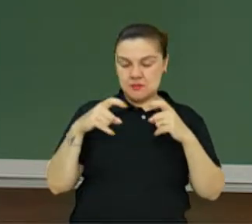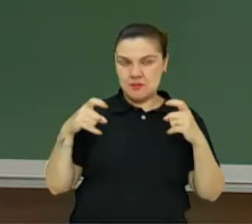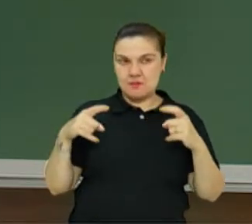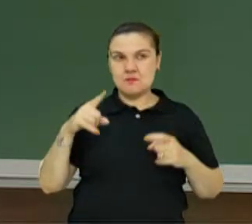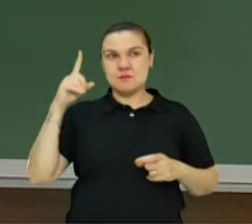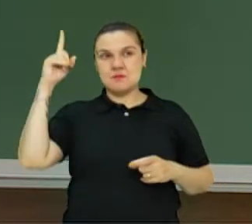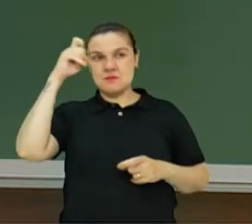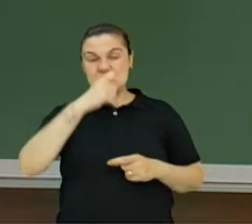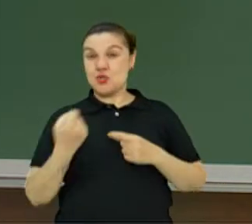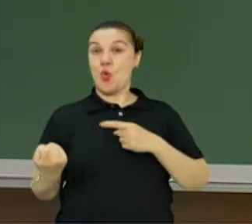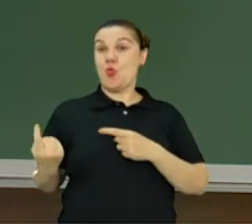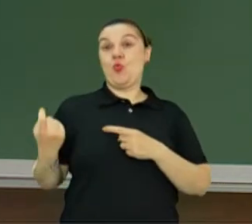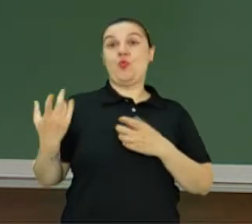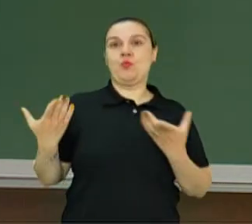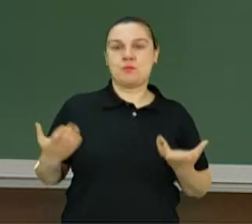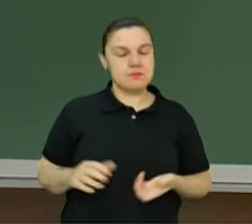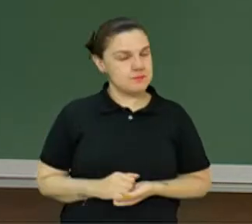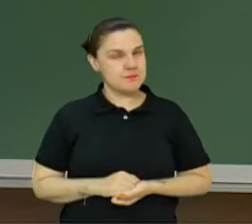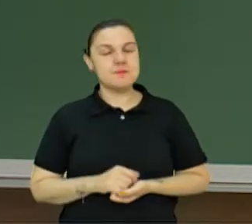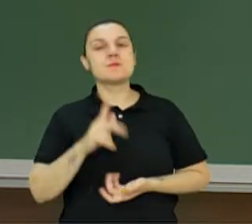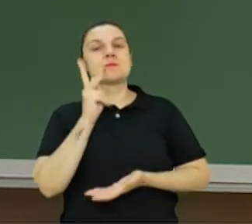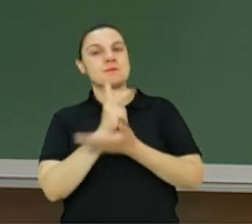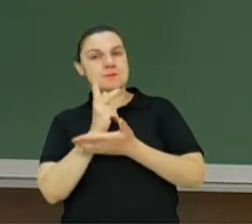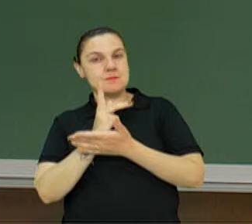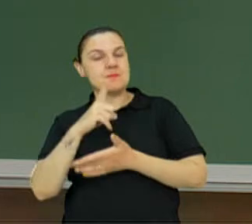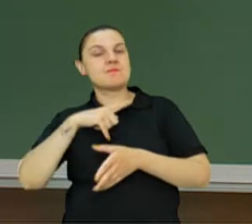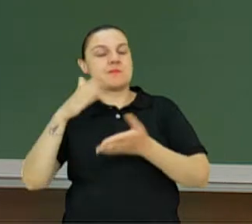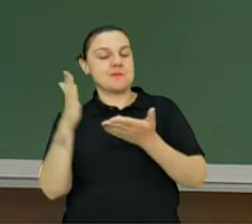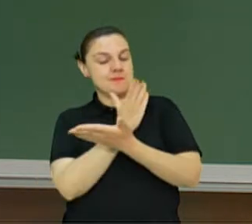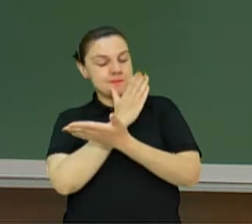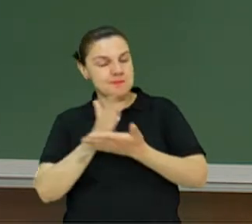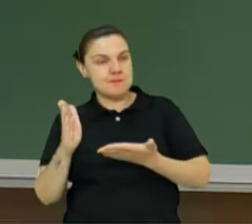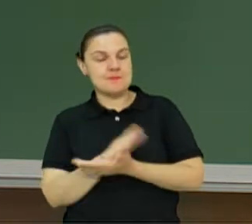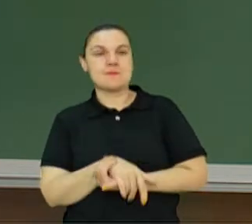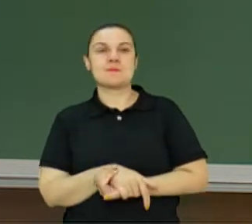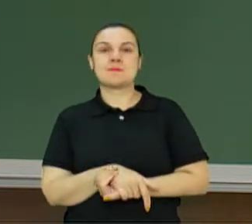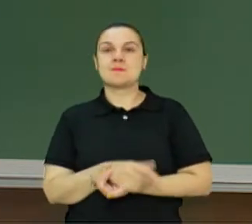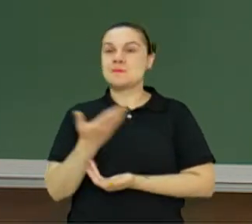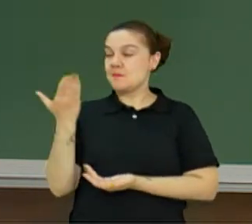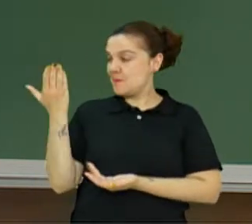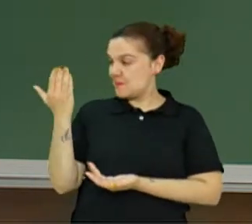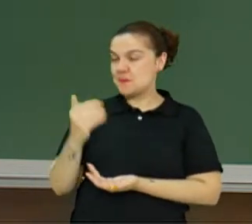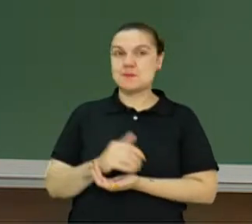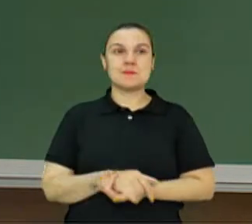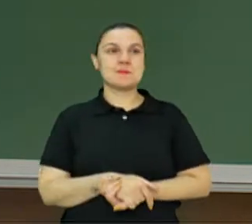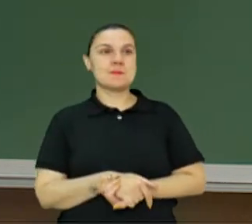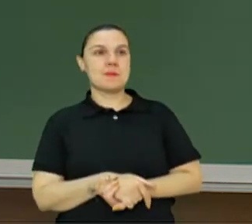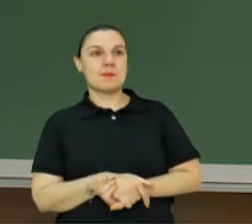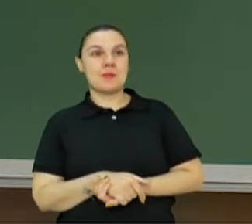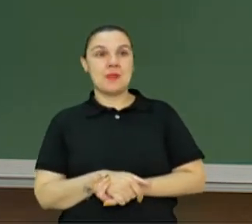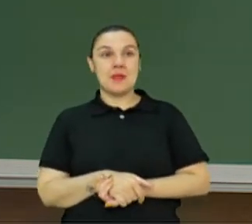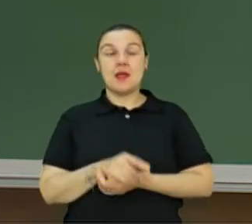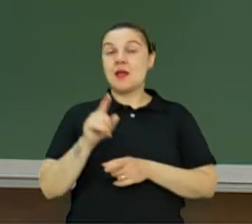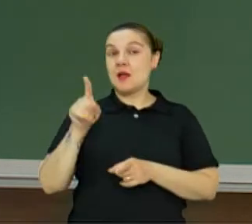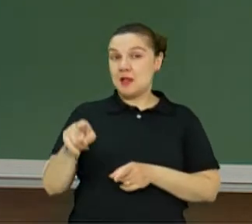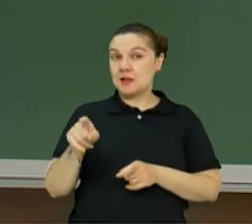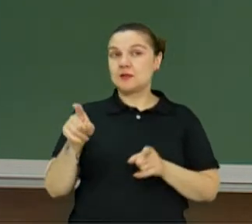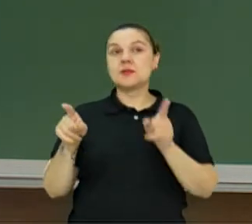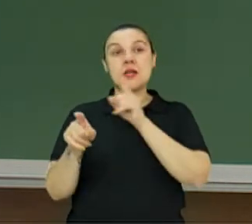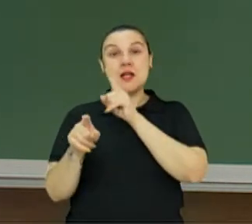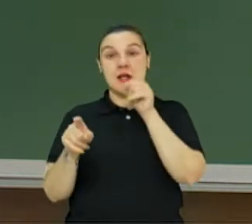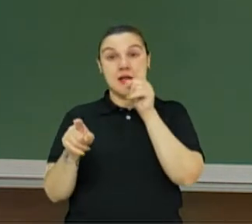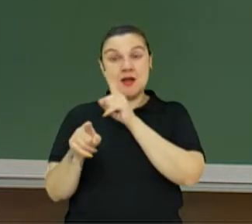difícil existir esse exclusivamente. Sempre temos exceções, né? E olha só, a sífilis, como a gente viu, ela